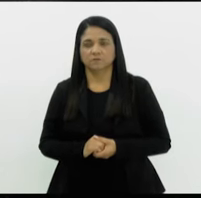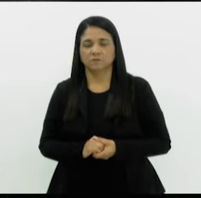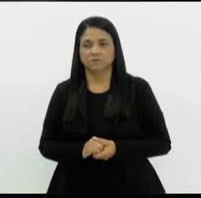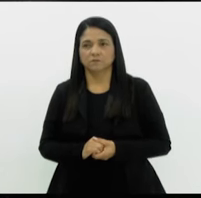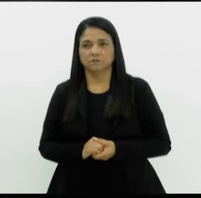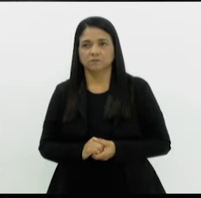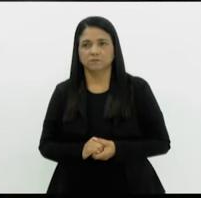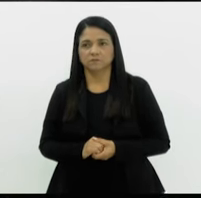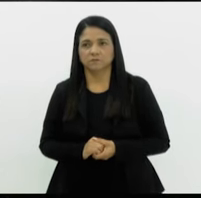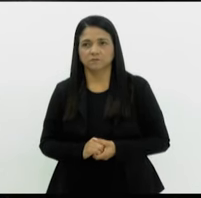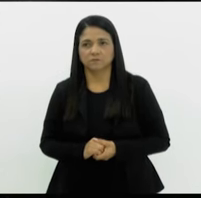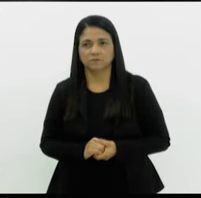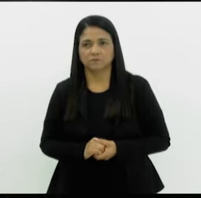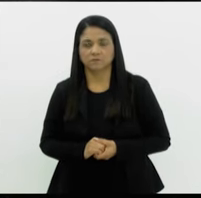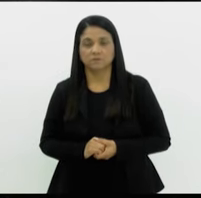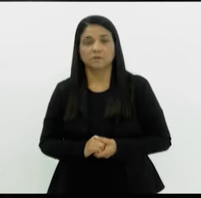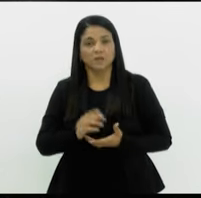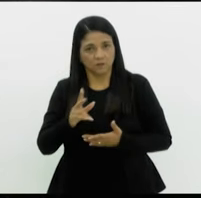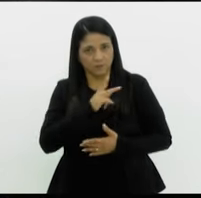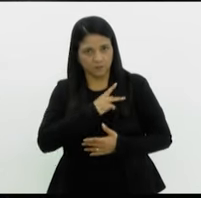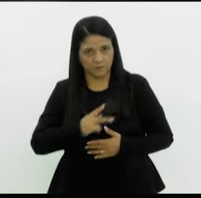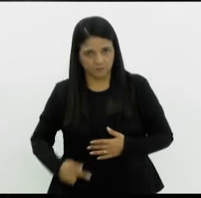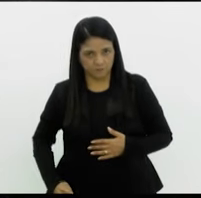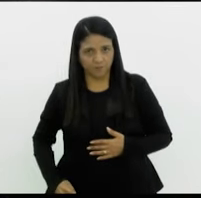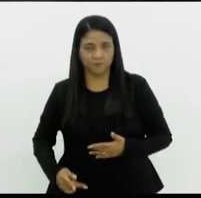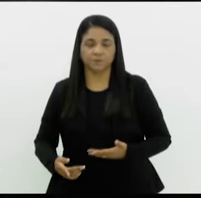Senhor presidente,